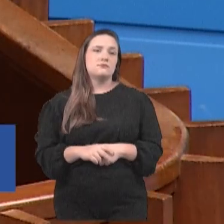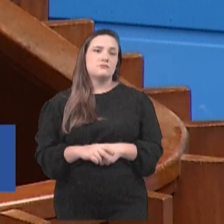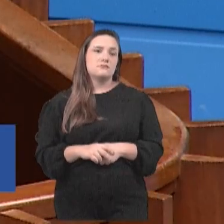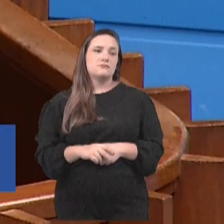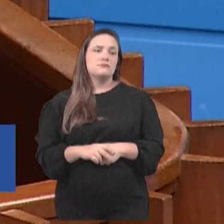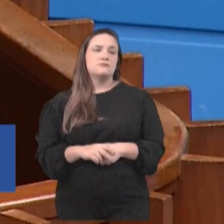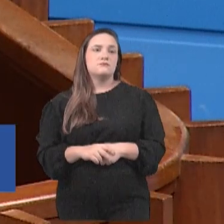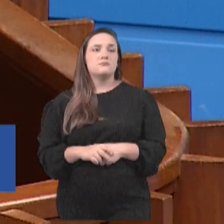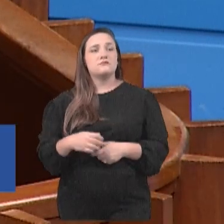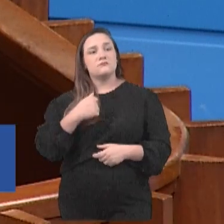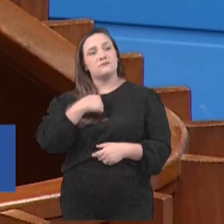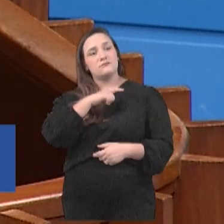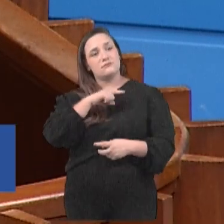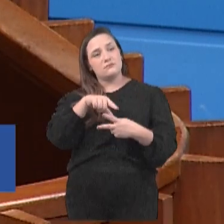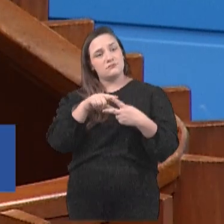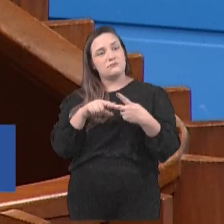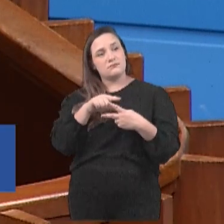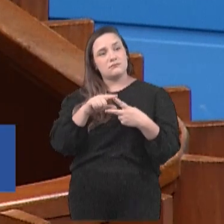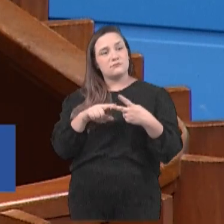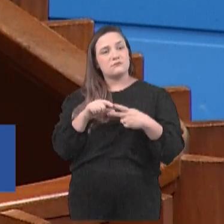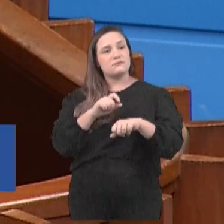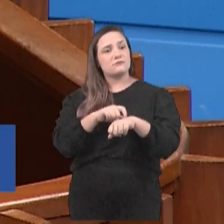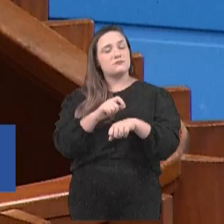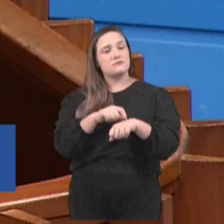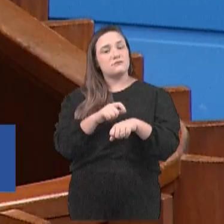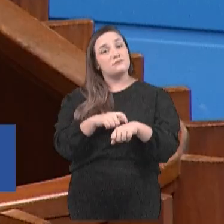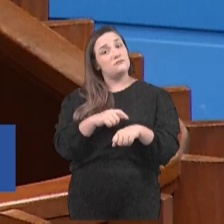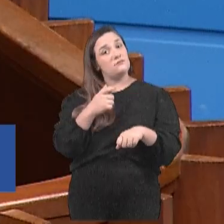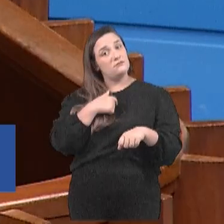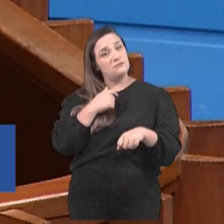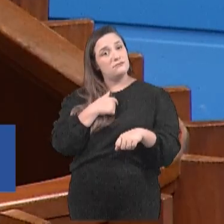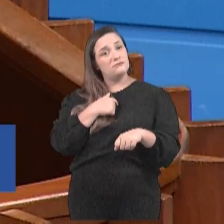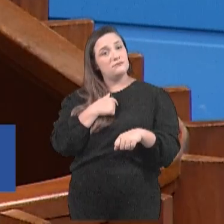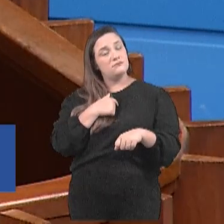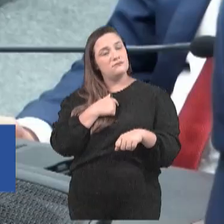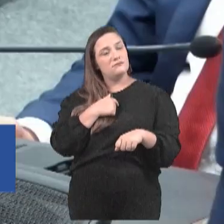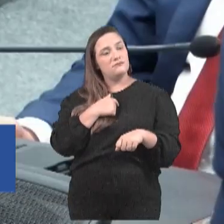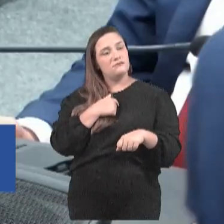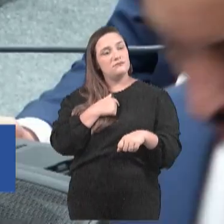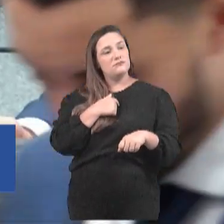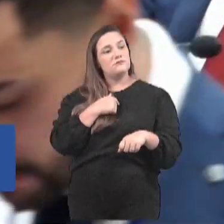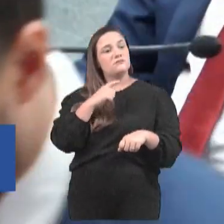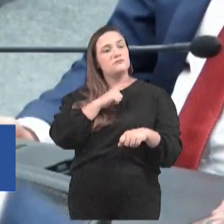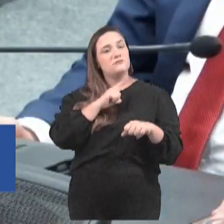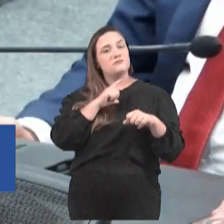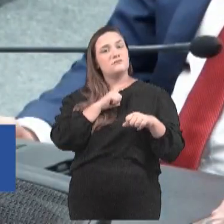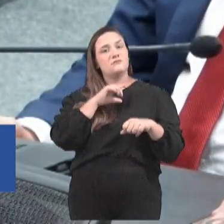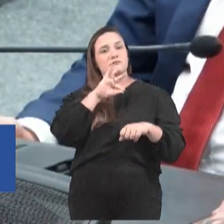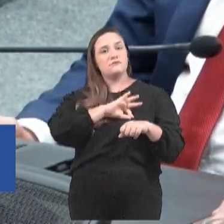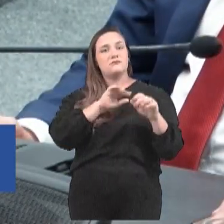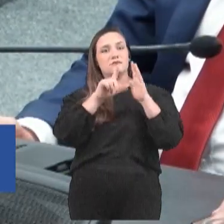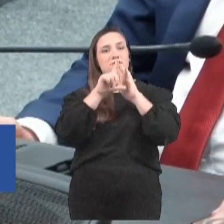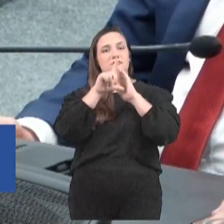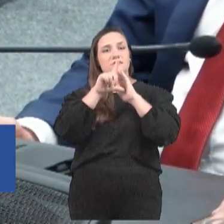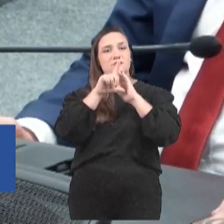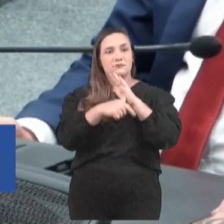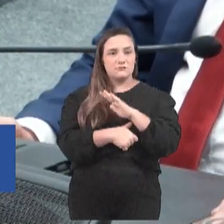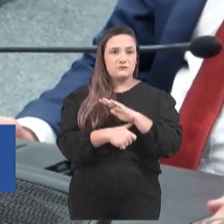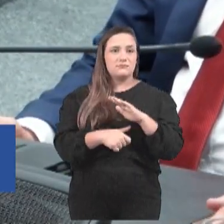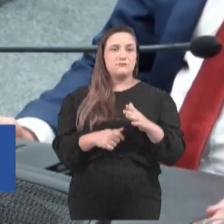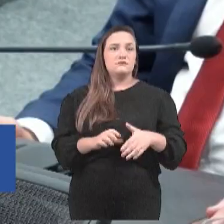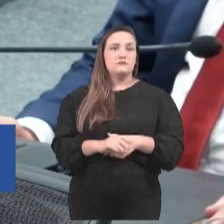2 momentos que eu vivi intensamente relacionado ao atraso de salário de servidores públicos desse